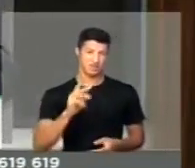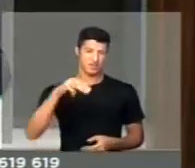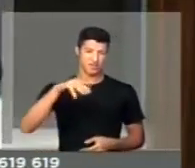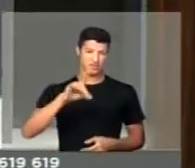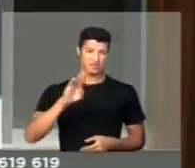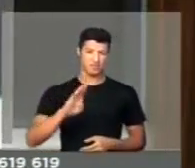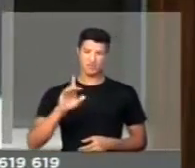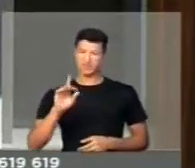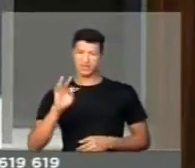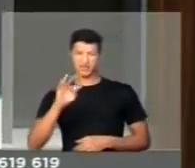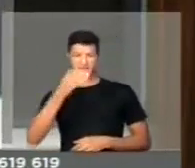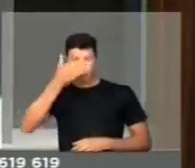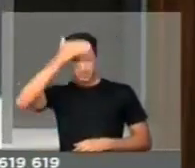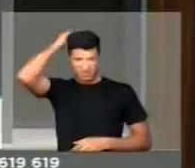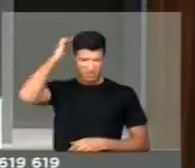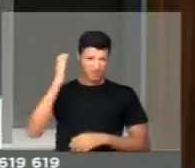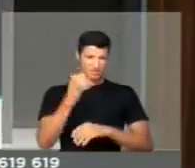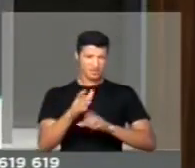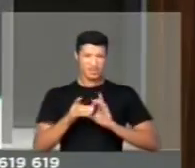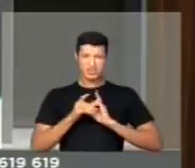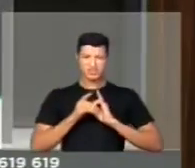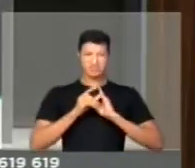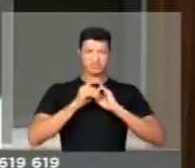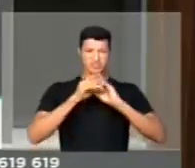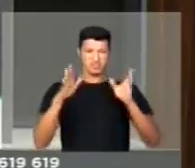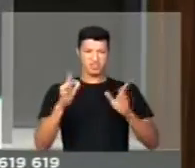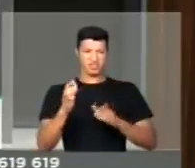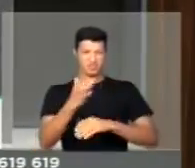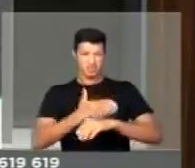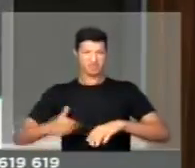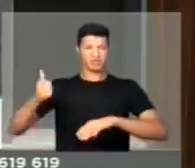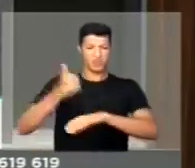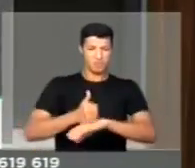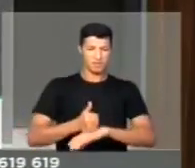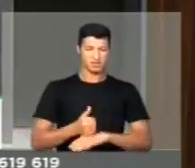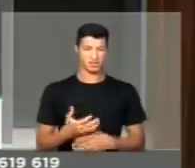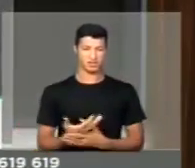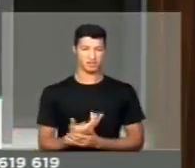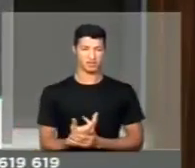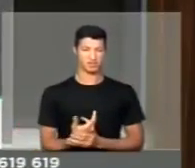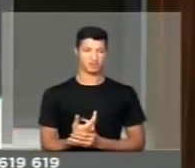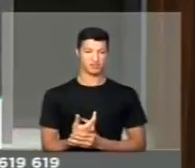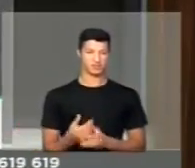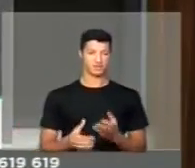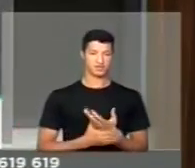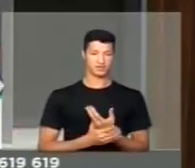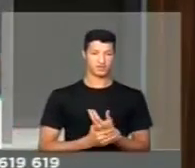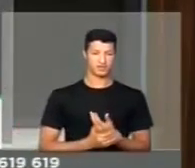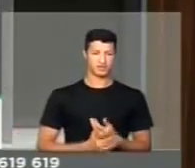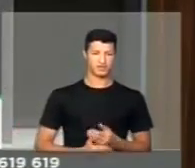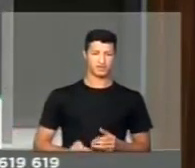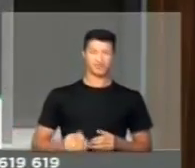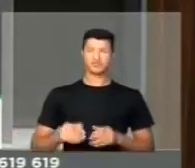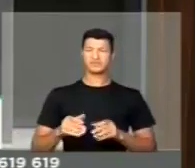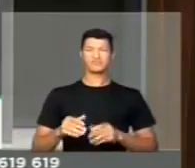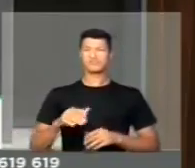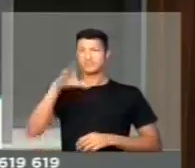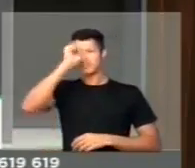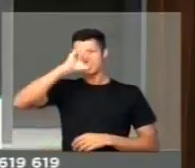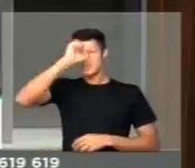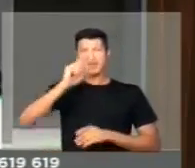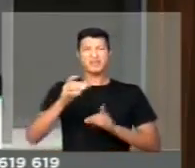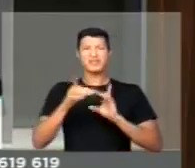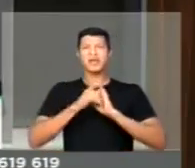PMDB, o Temer, esse democrata golpista, entende? Dá lições de democracia. Que